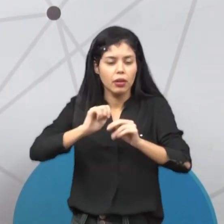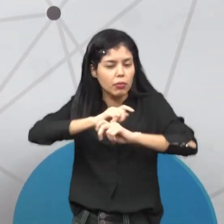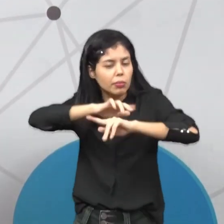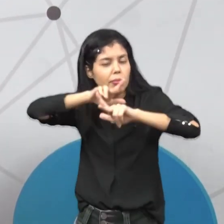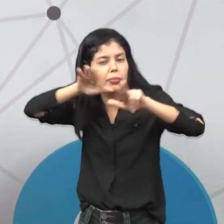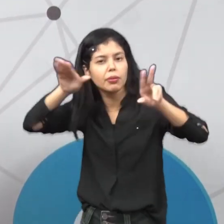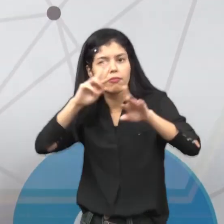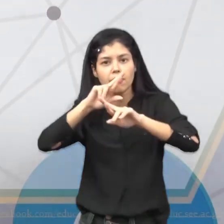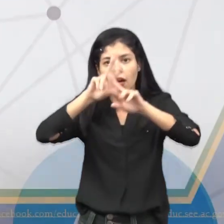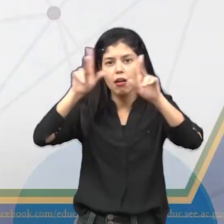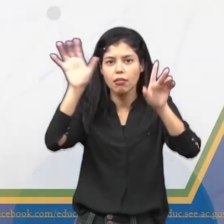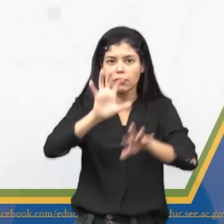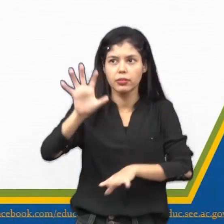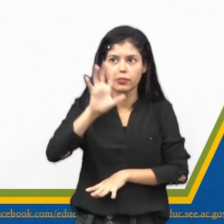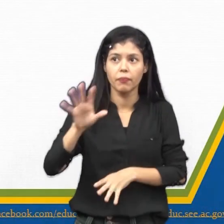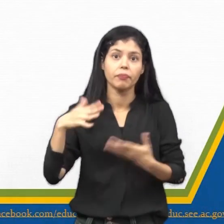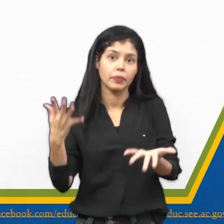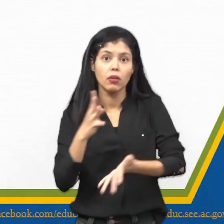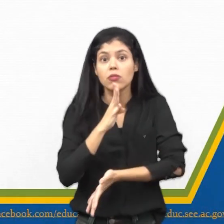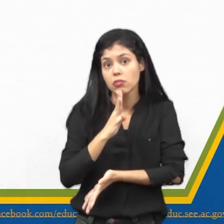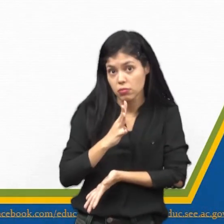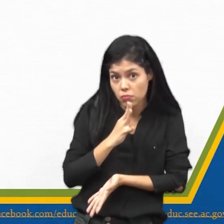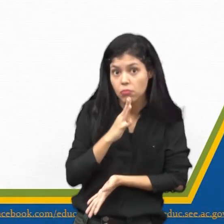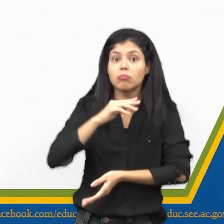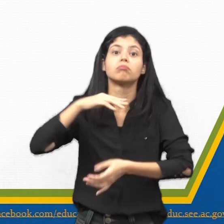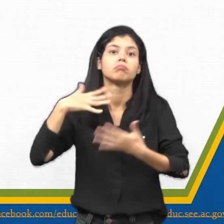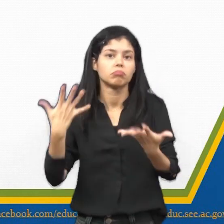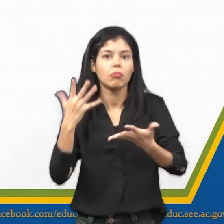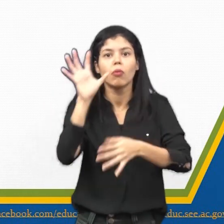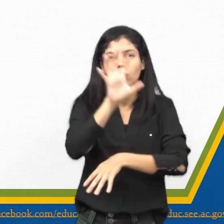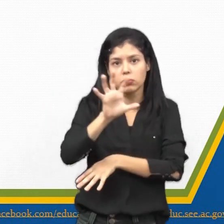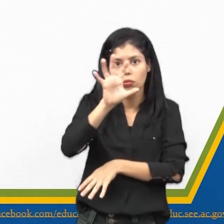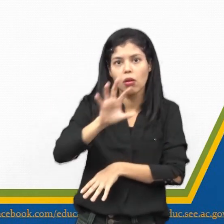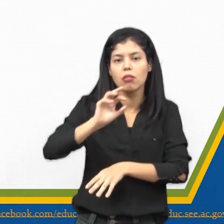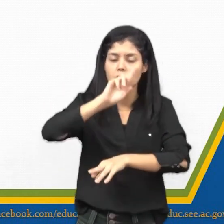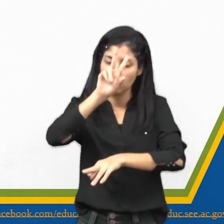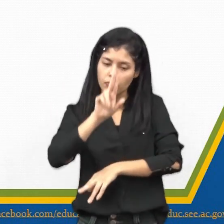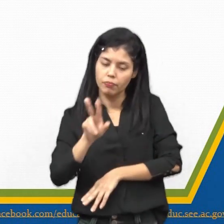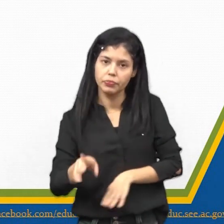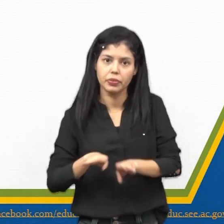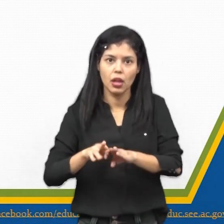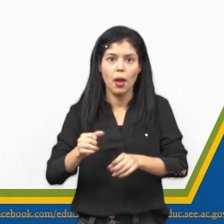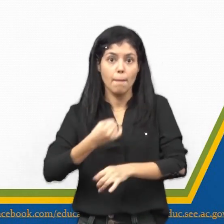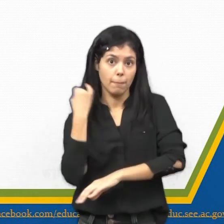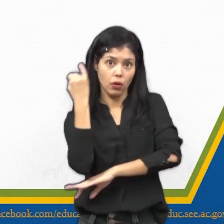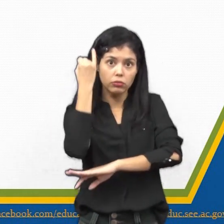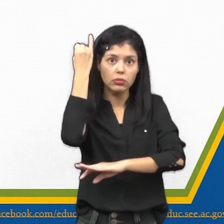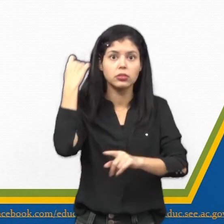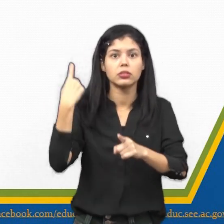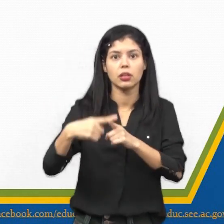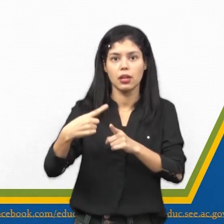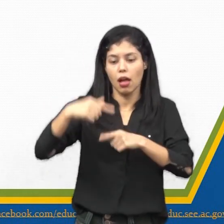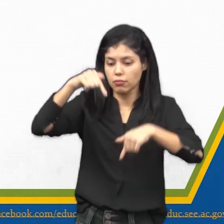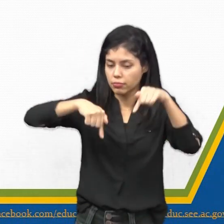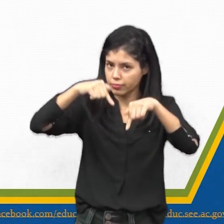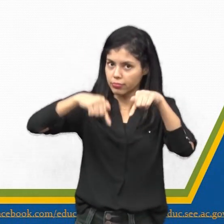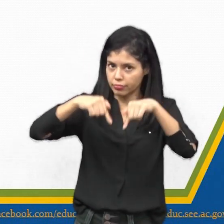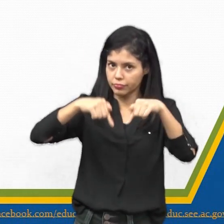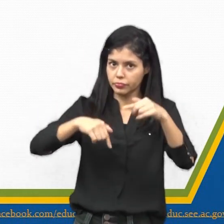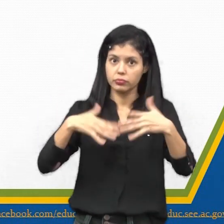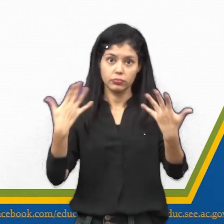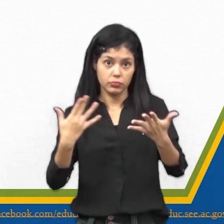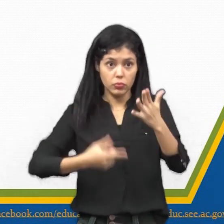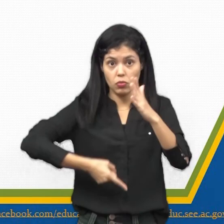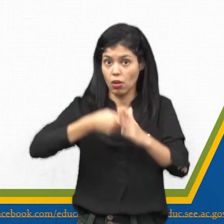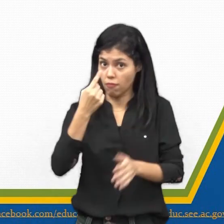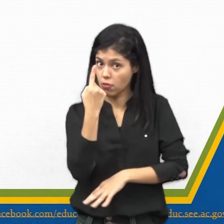nossa volta. O conhecimento dos gases e de suas propriedades é de grande importância na química, uma